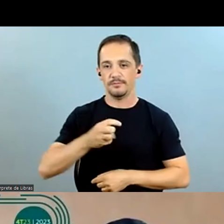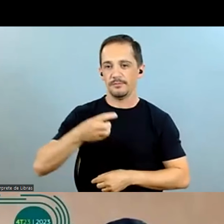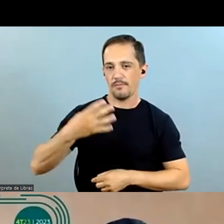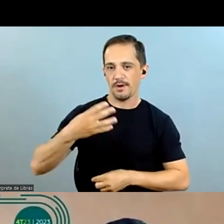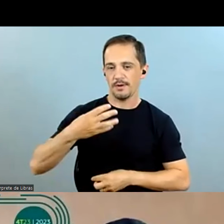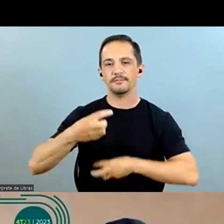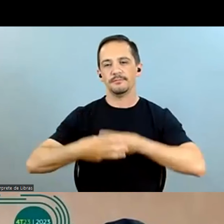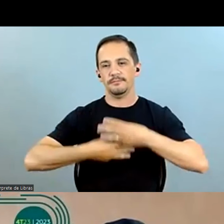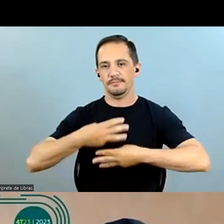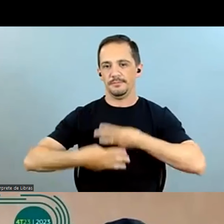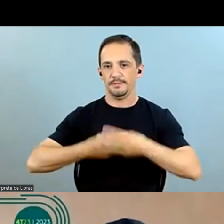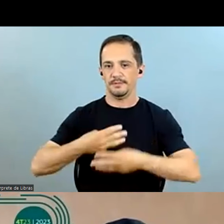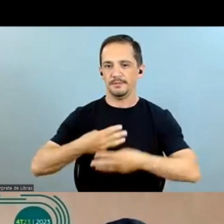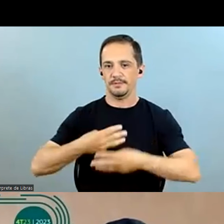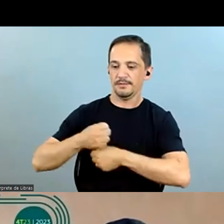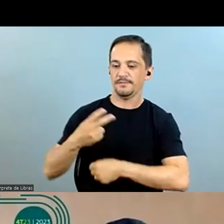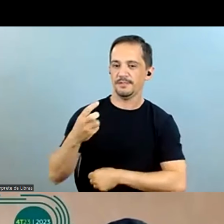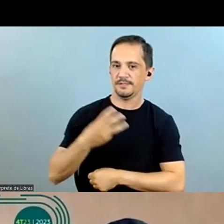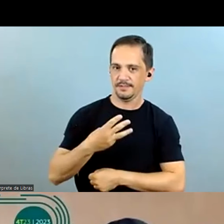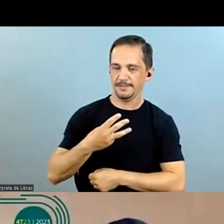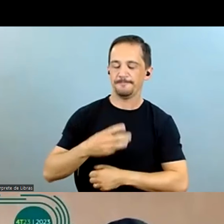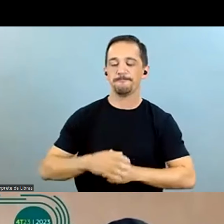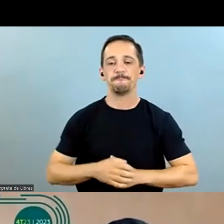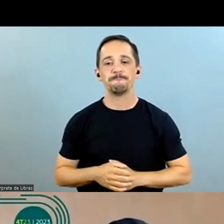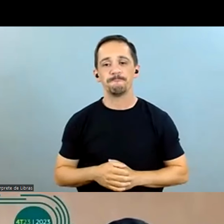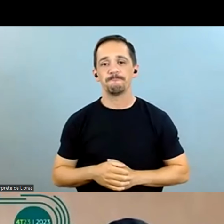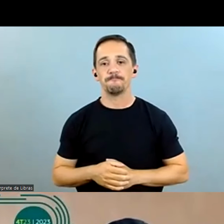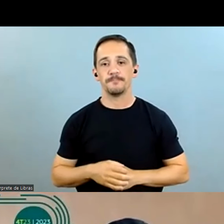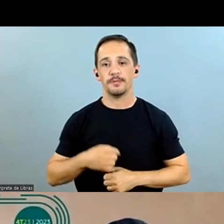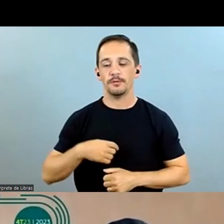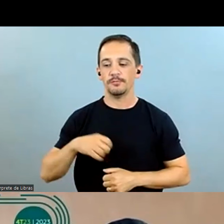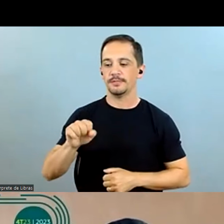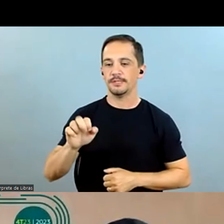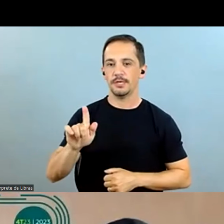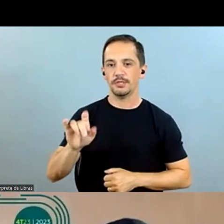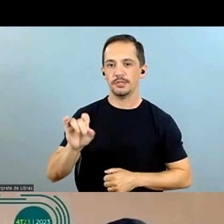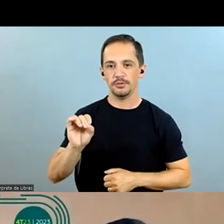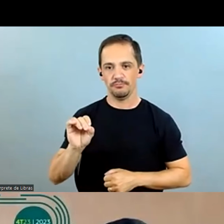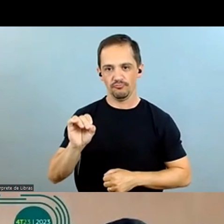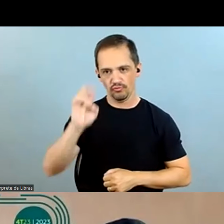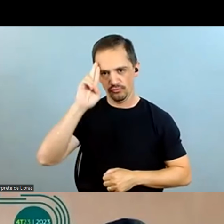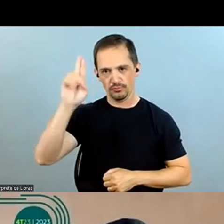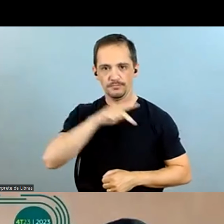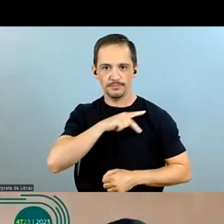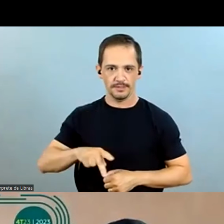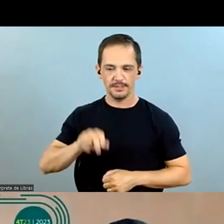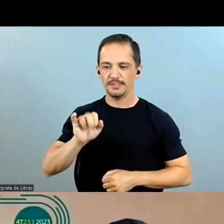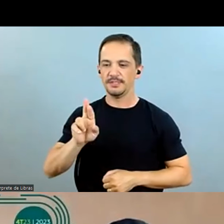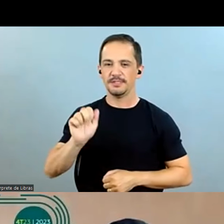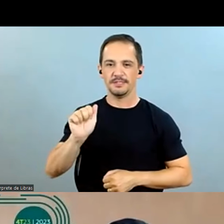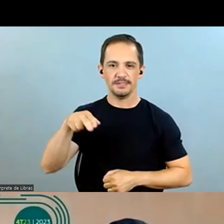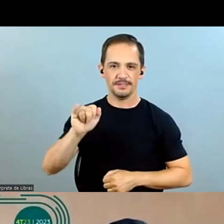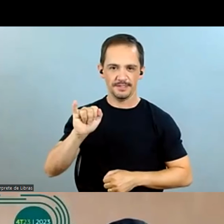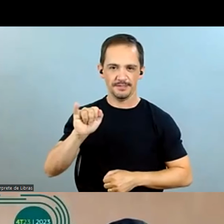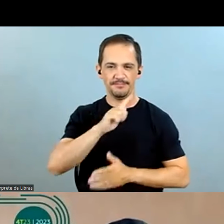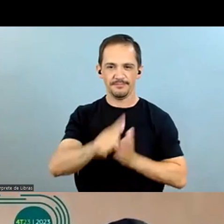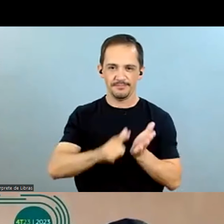2023 né está aqui eu sou o Sérgio Ribas diretor presidente da Irani e estão